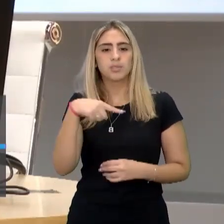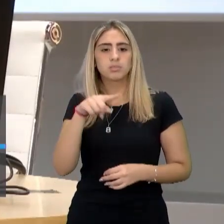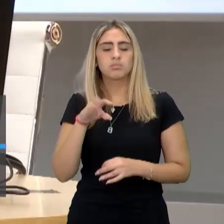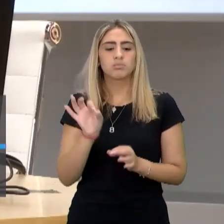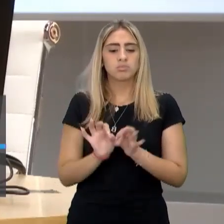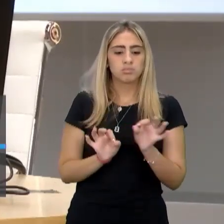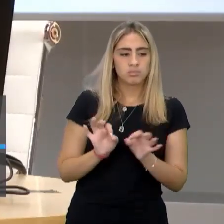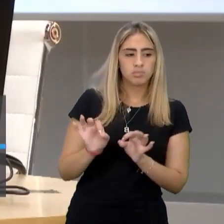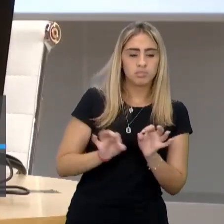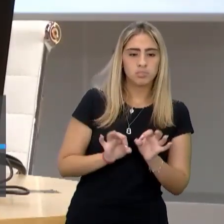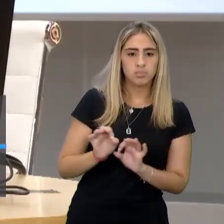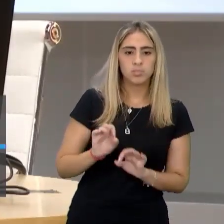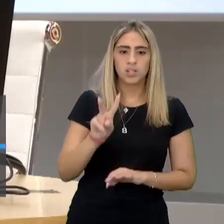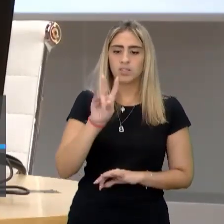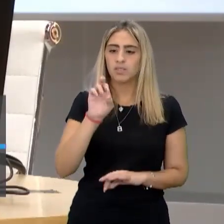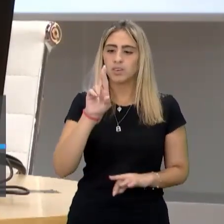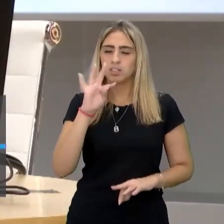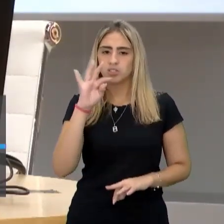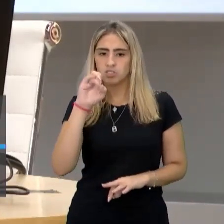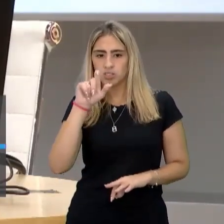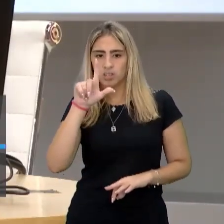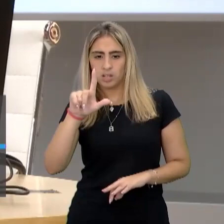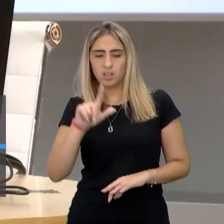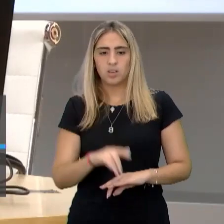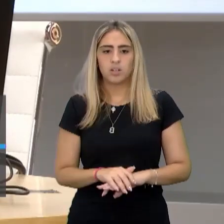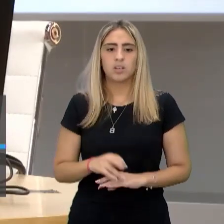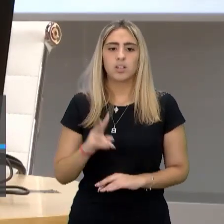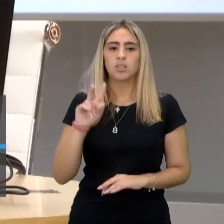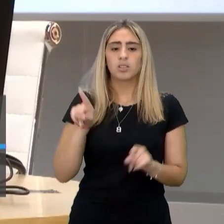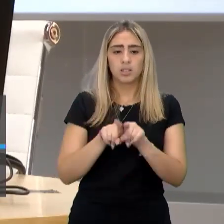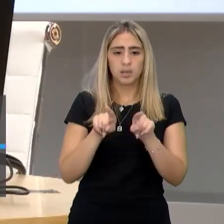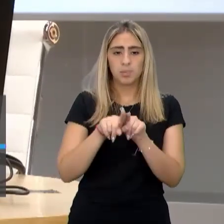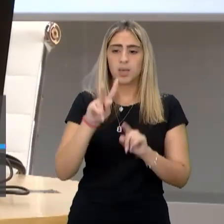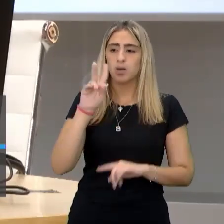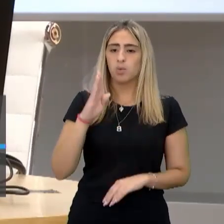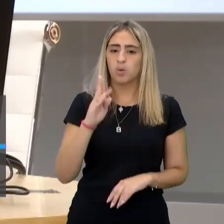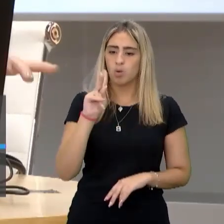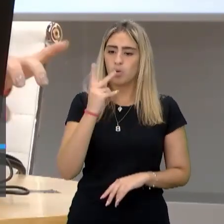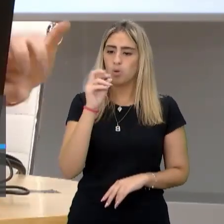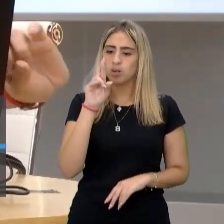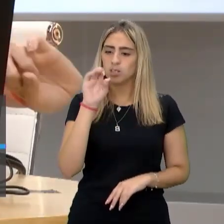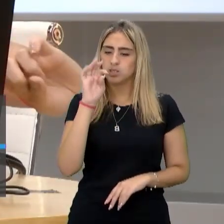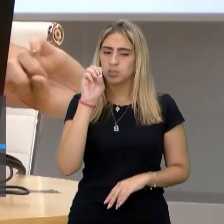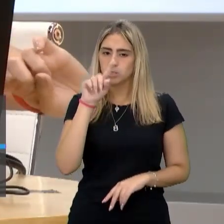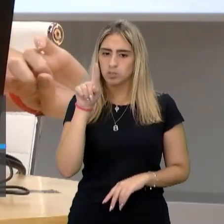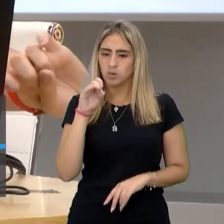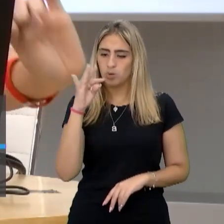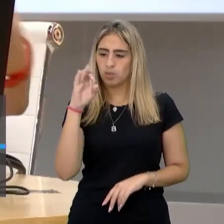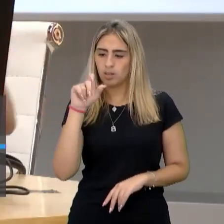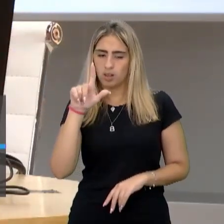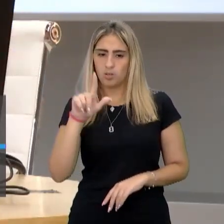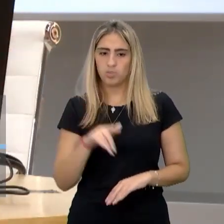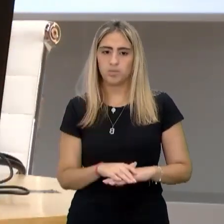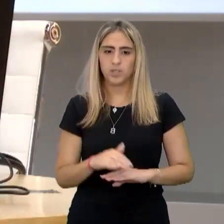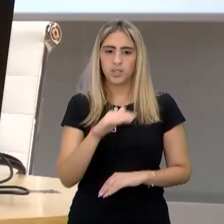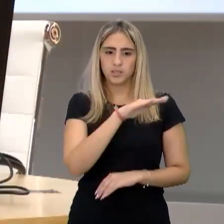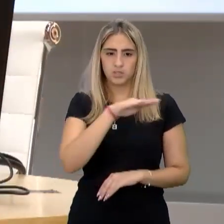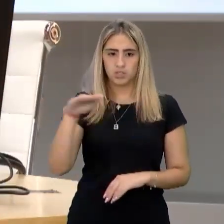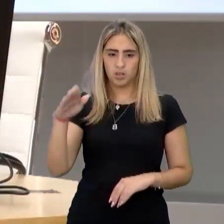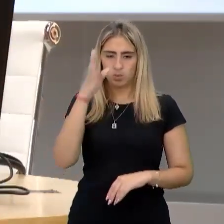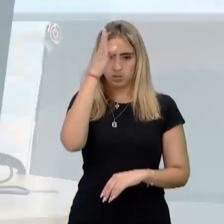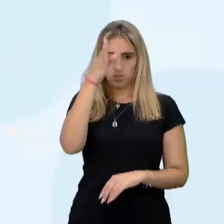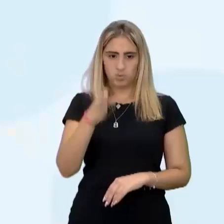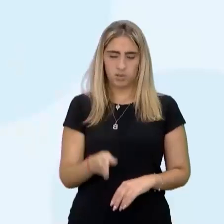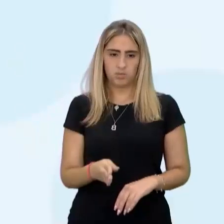alinhamento a gente tem o alinhamento vertical e o alinhamento horizontal. A grosso modo, se quiser deixar no slide de produção, slide 13, por